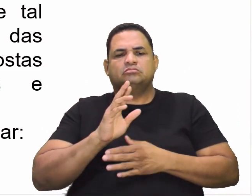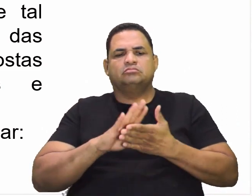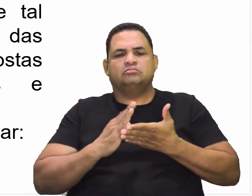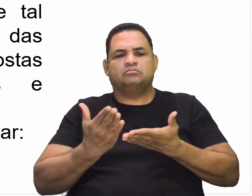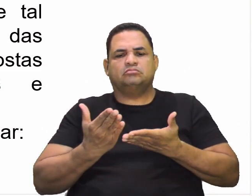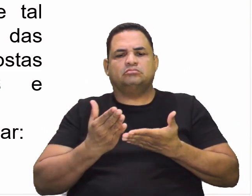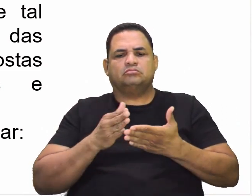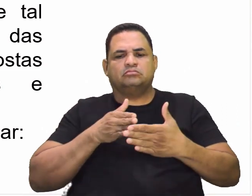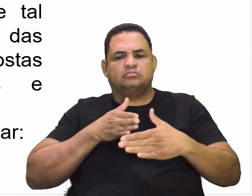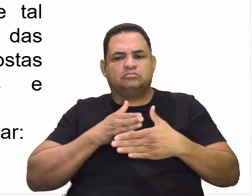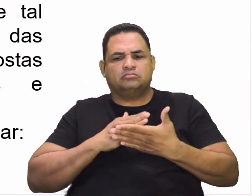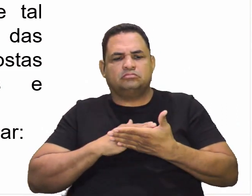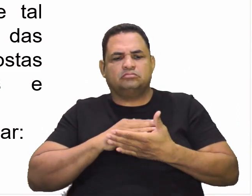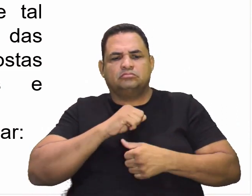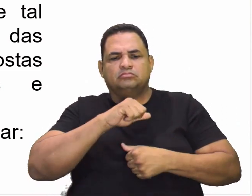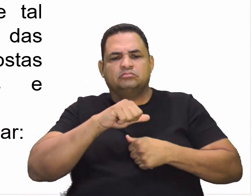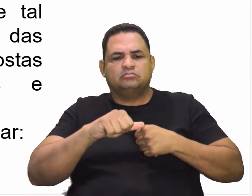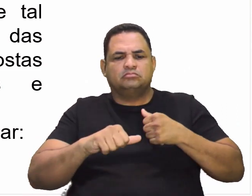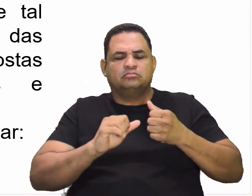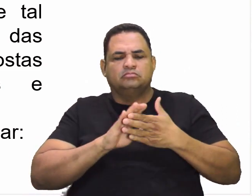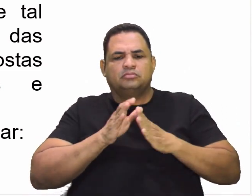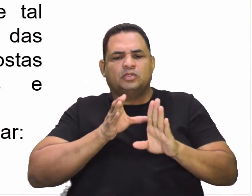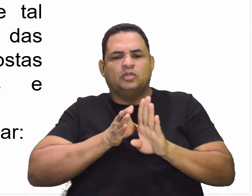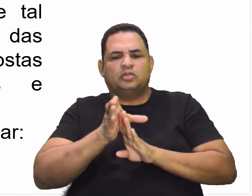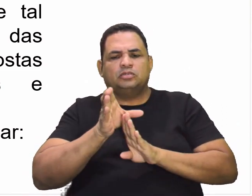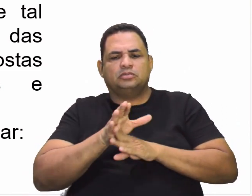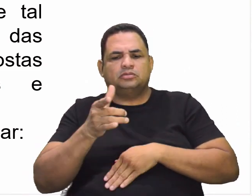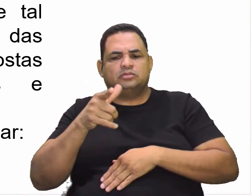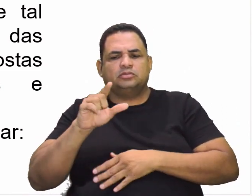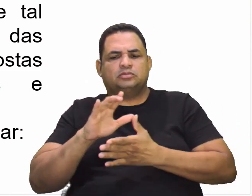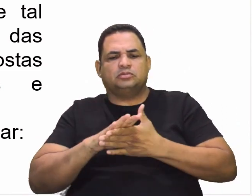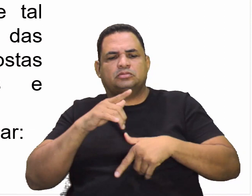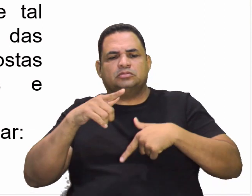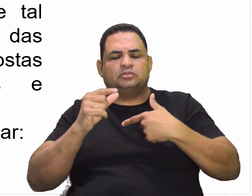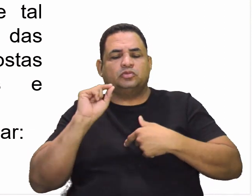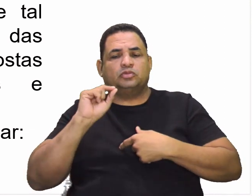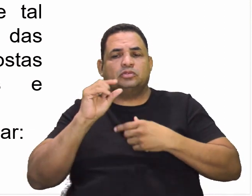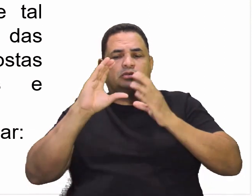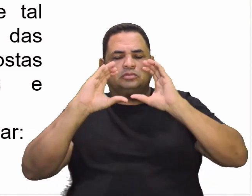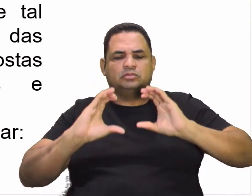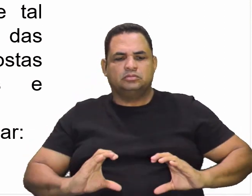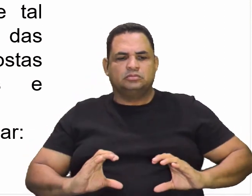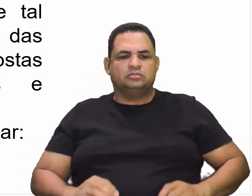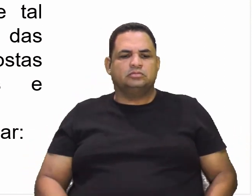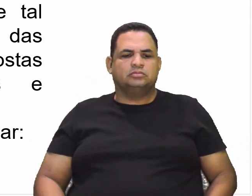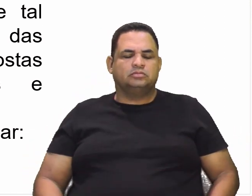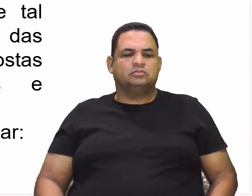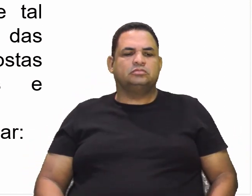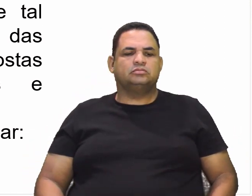que passam a reorientar nossas ações e comportamentos.